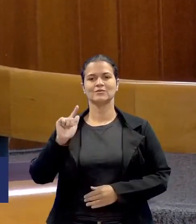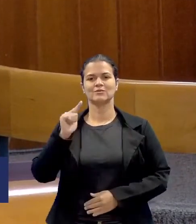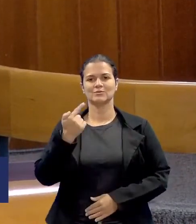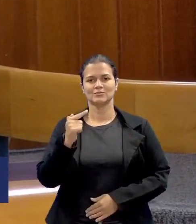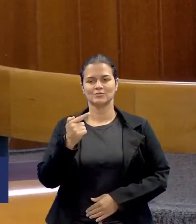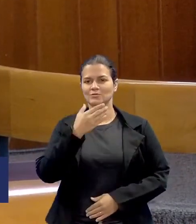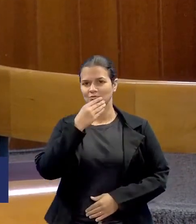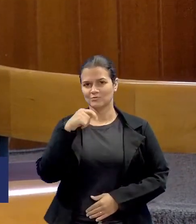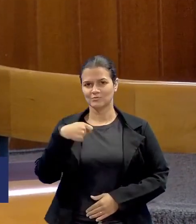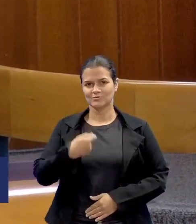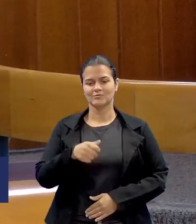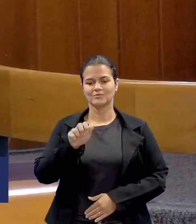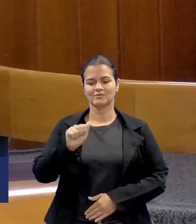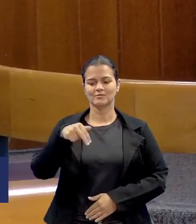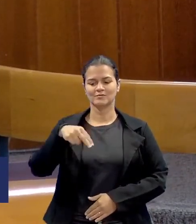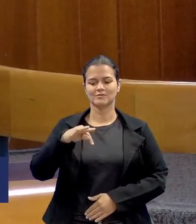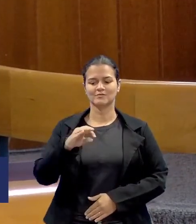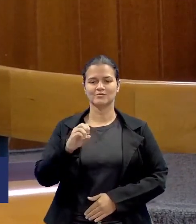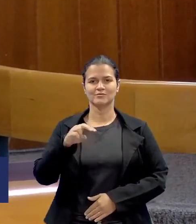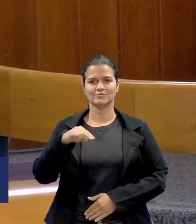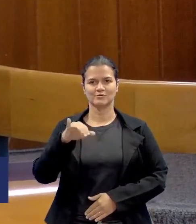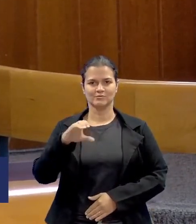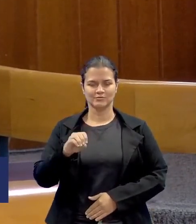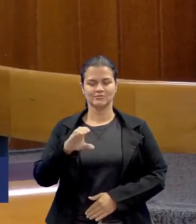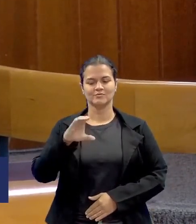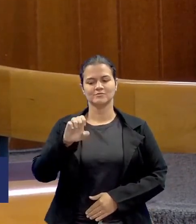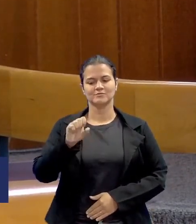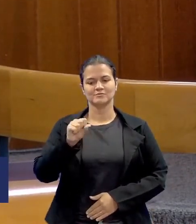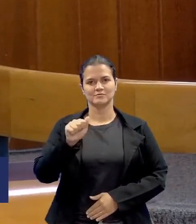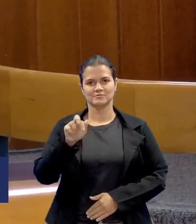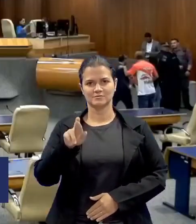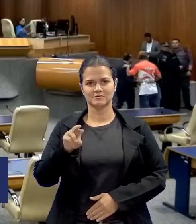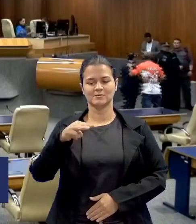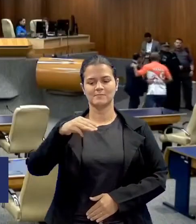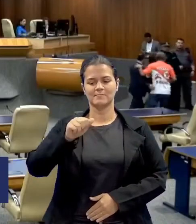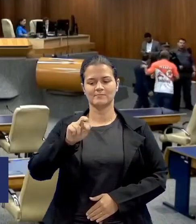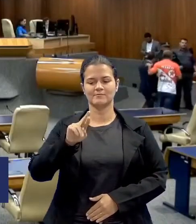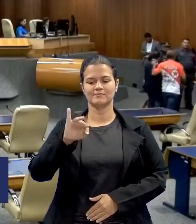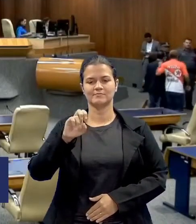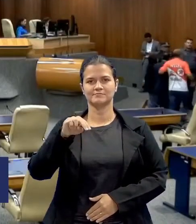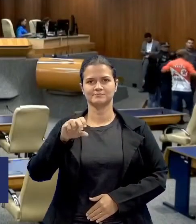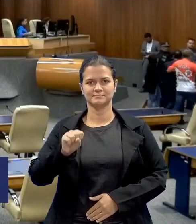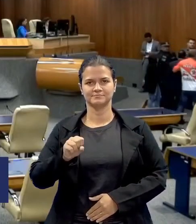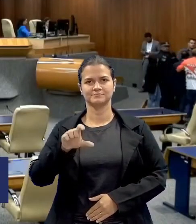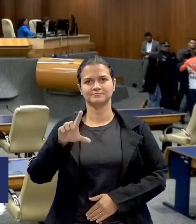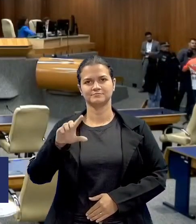senhor Antônio César Martins Lopes.